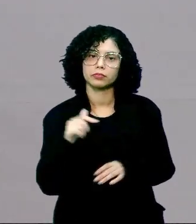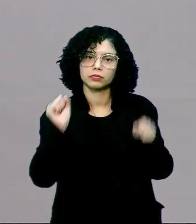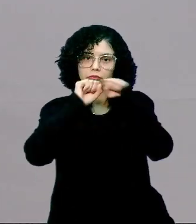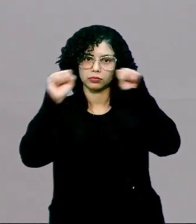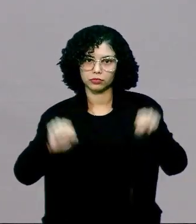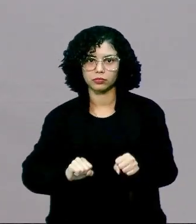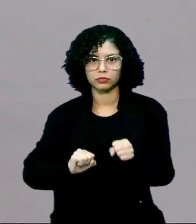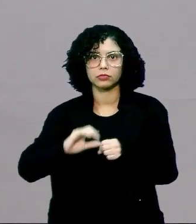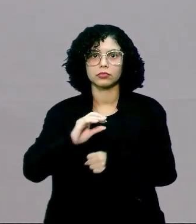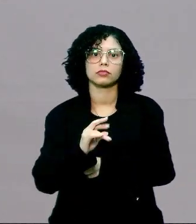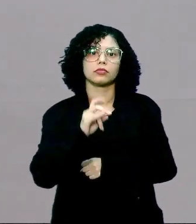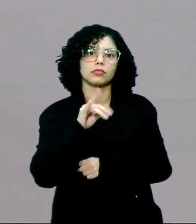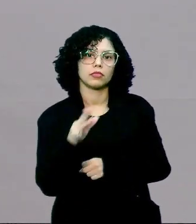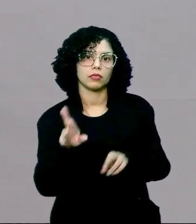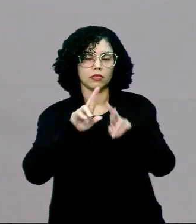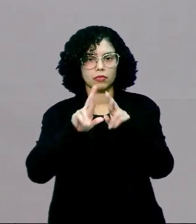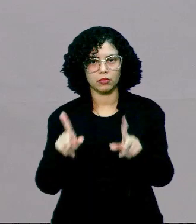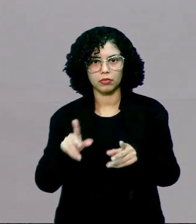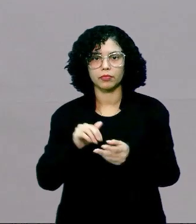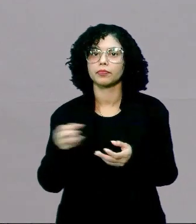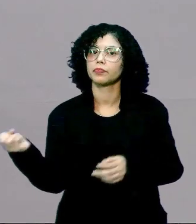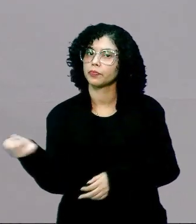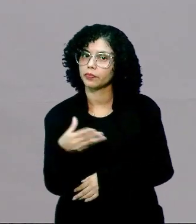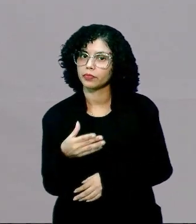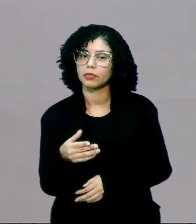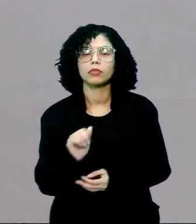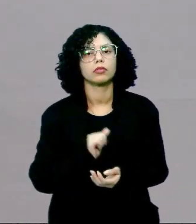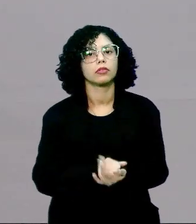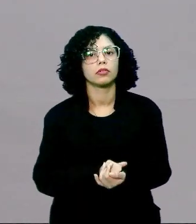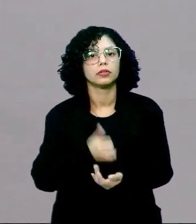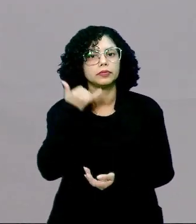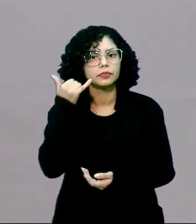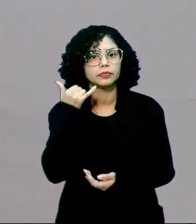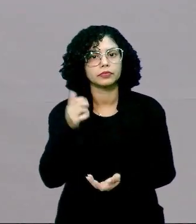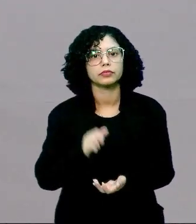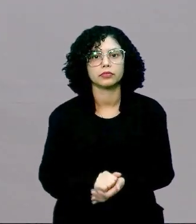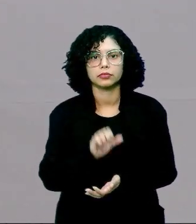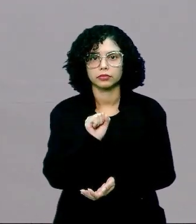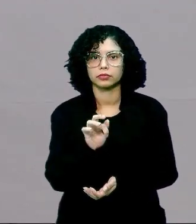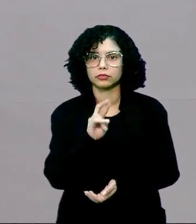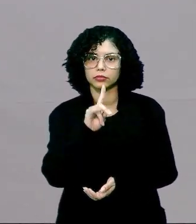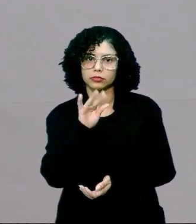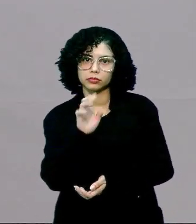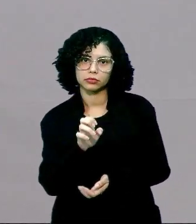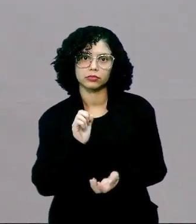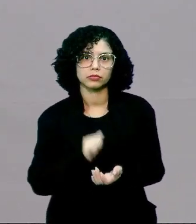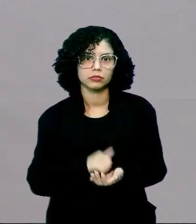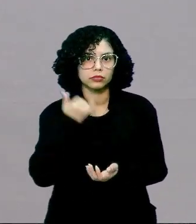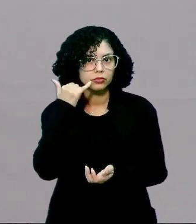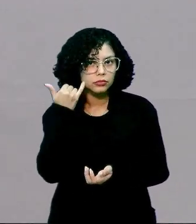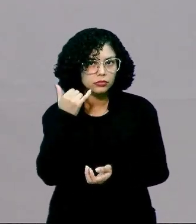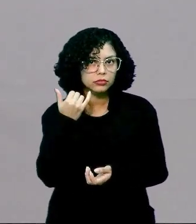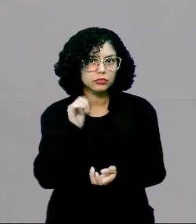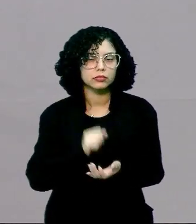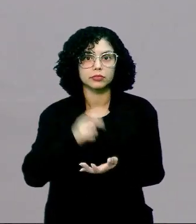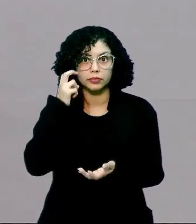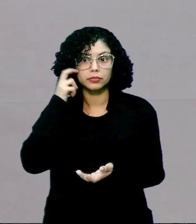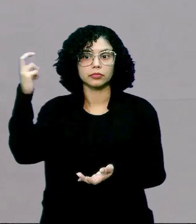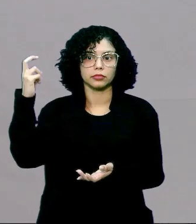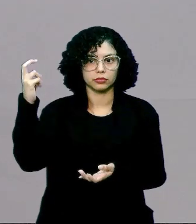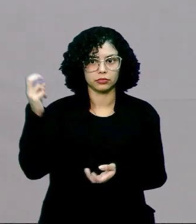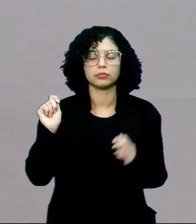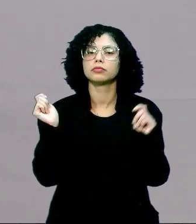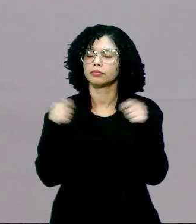sistema operacional, diferente do novo telefone, no caso aí o smartphone, que seria o telefone inteligente,